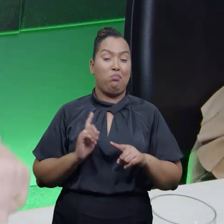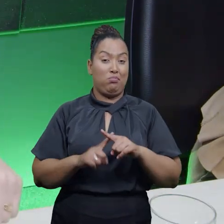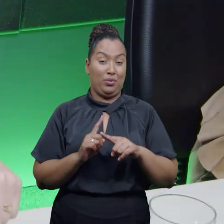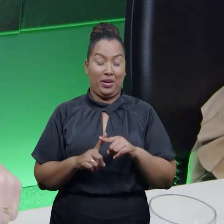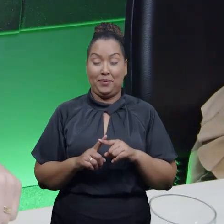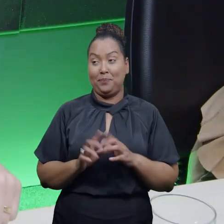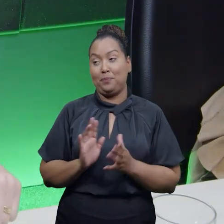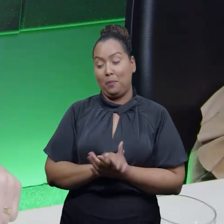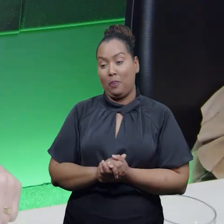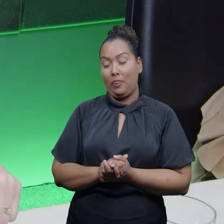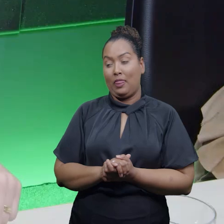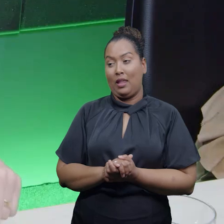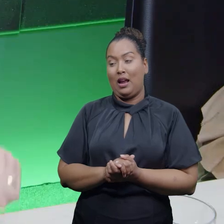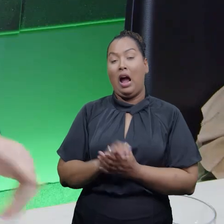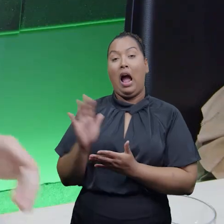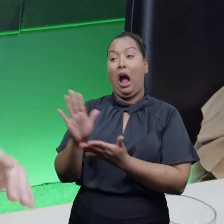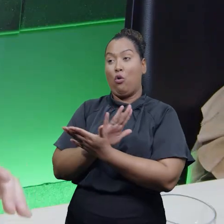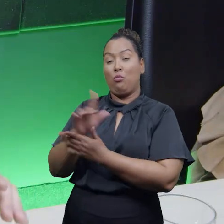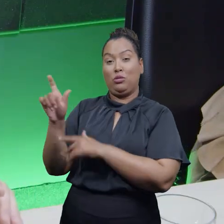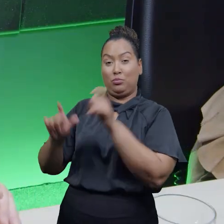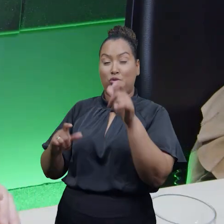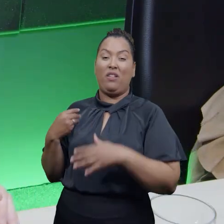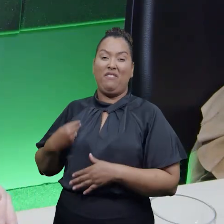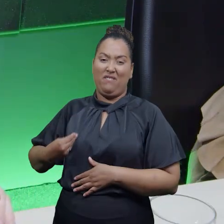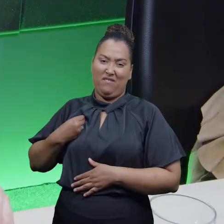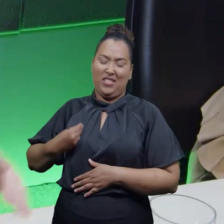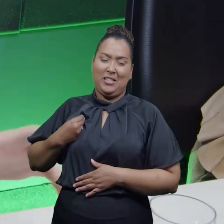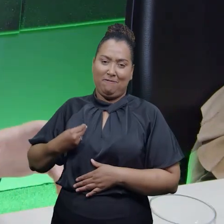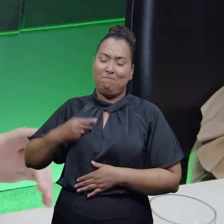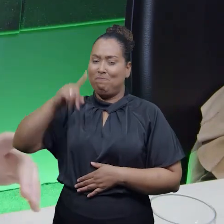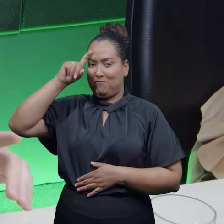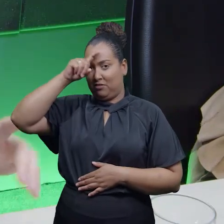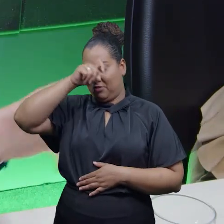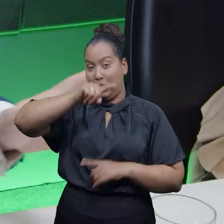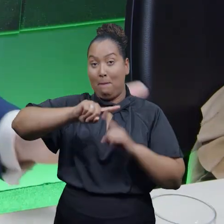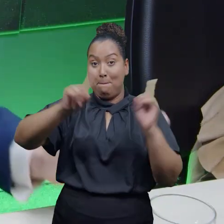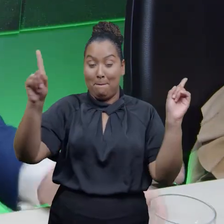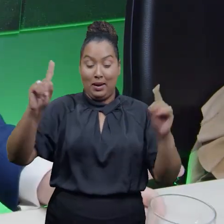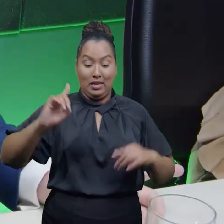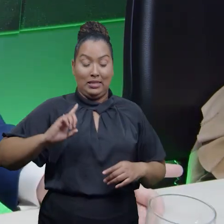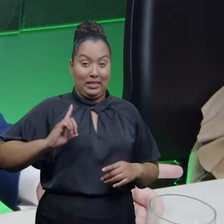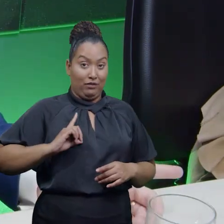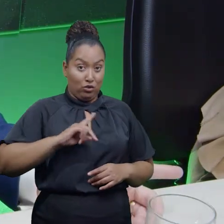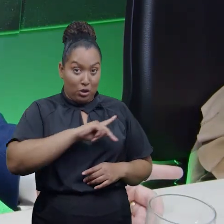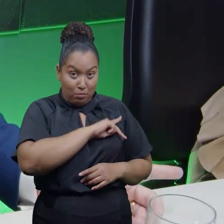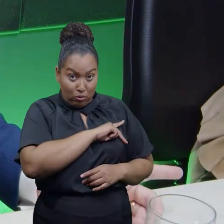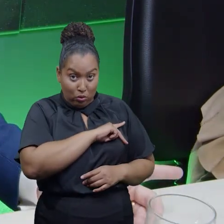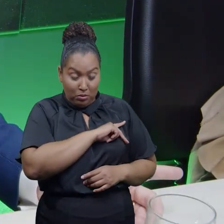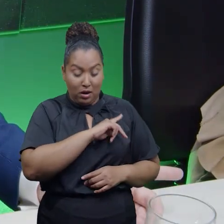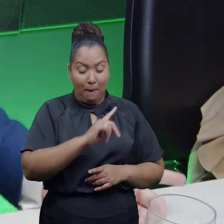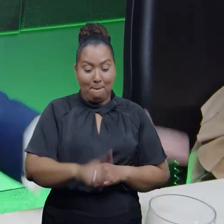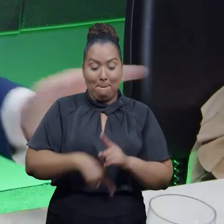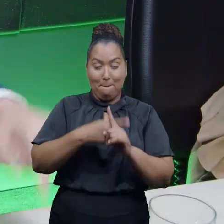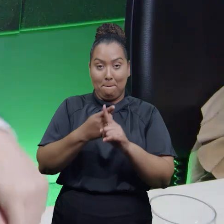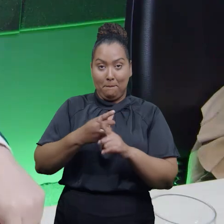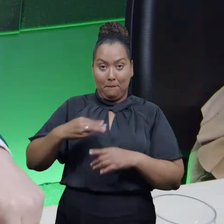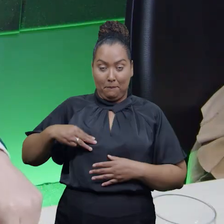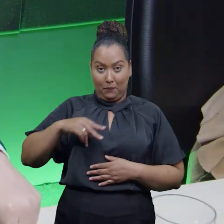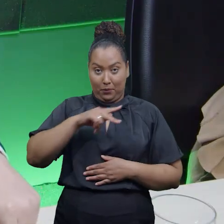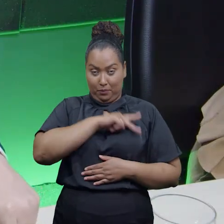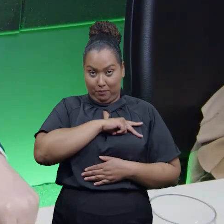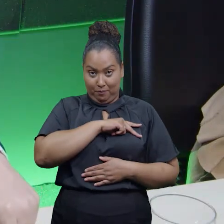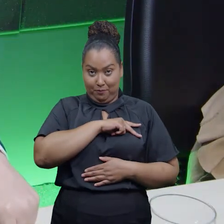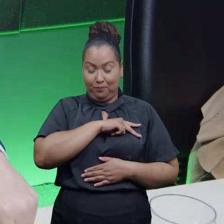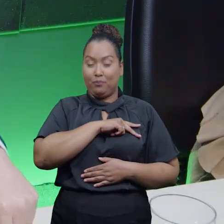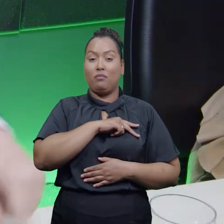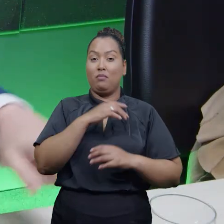que a situação deles muitas vezes é precária. Então, se não fosse aqui a atuação da Defensoria Pública e a atuação